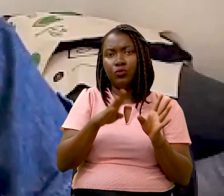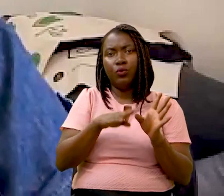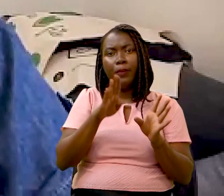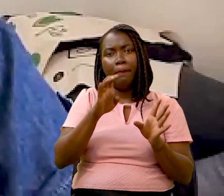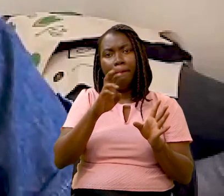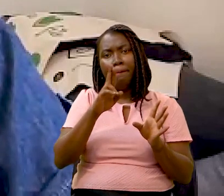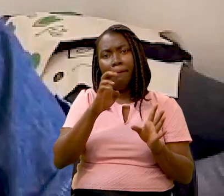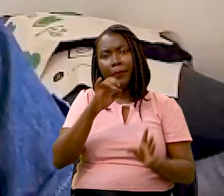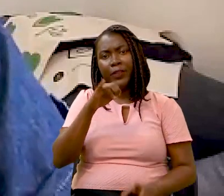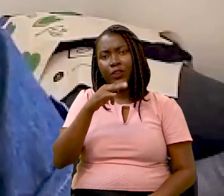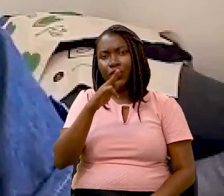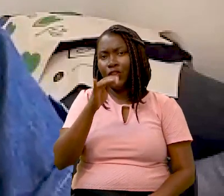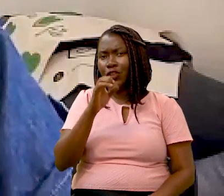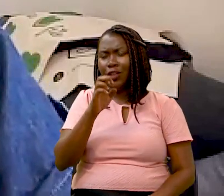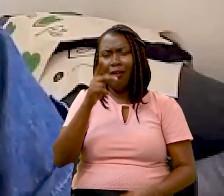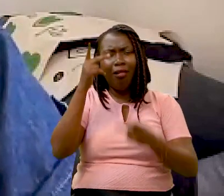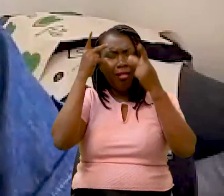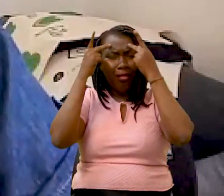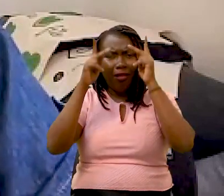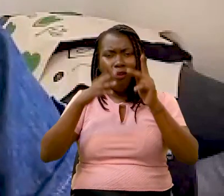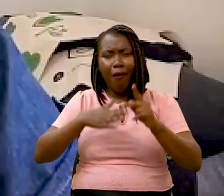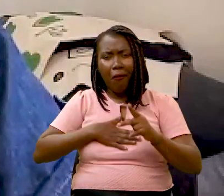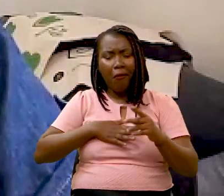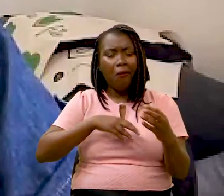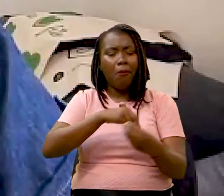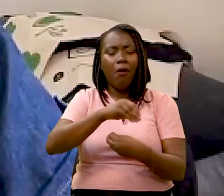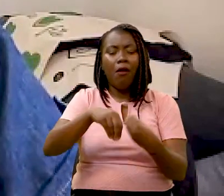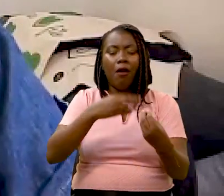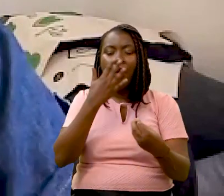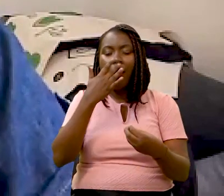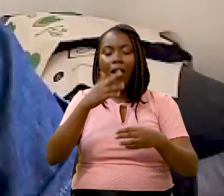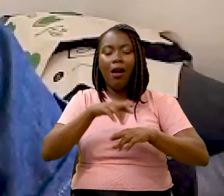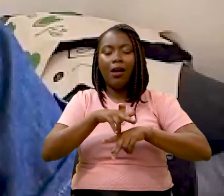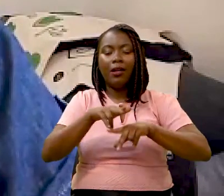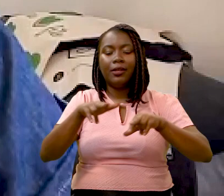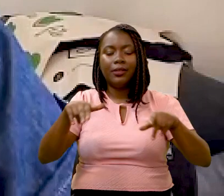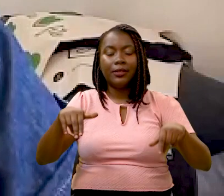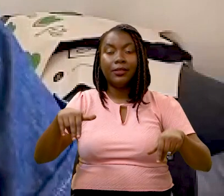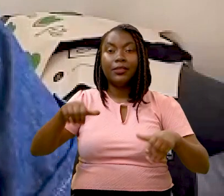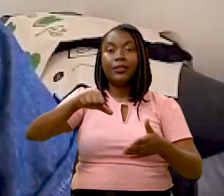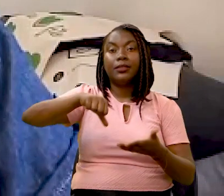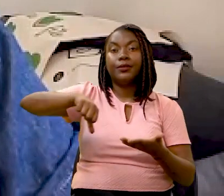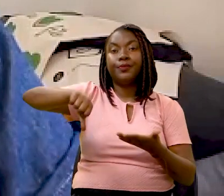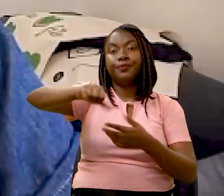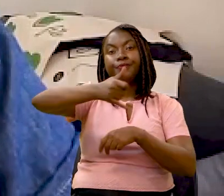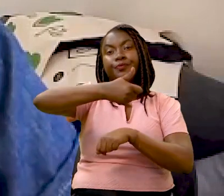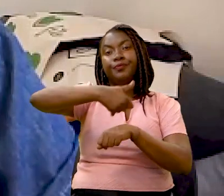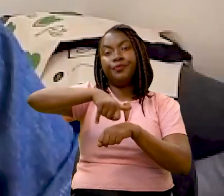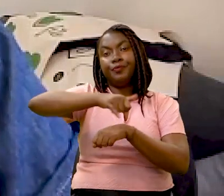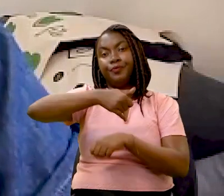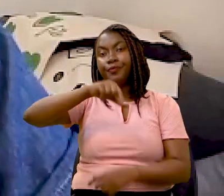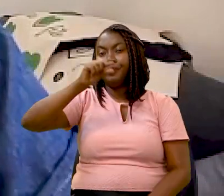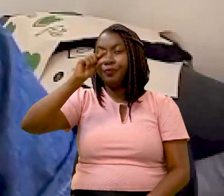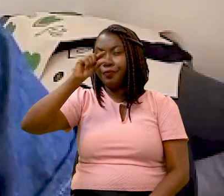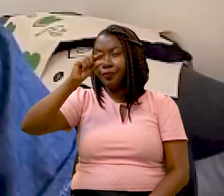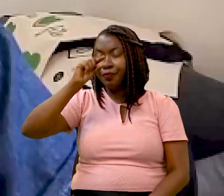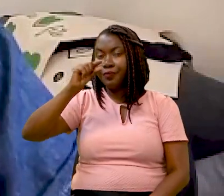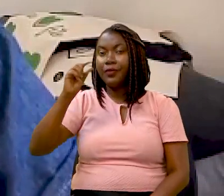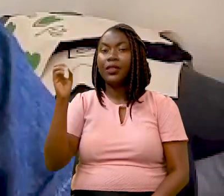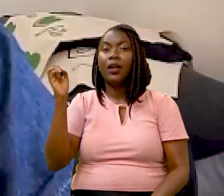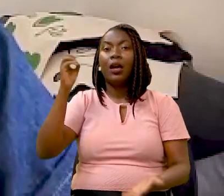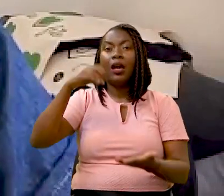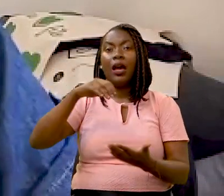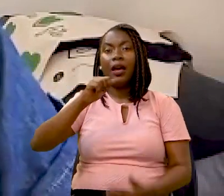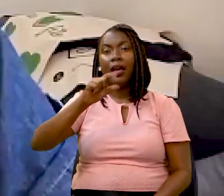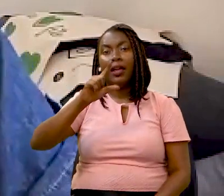você gostar. Coloca, deixa bem colorido, cores diferentes, rega com um pouquinho de azeite, coloca alecrim por